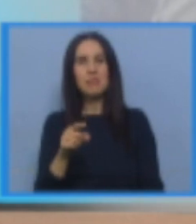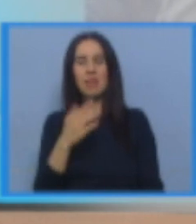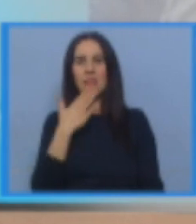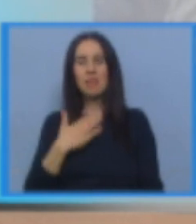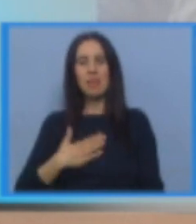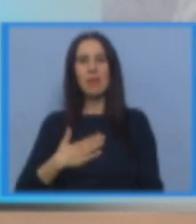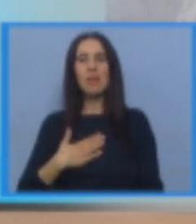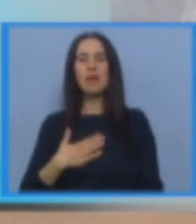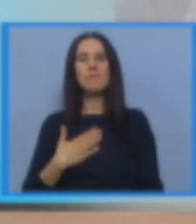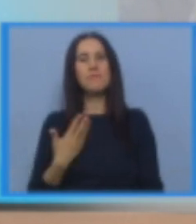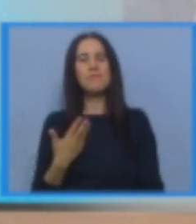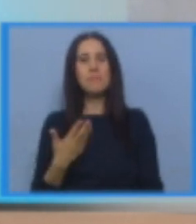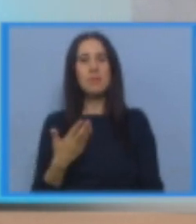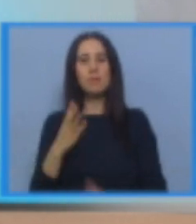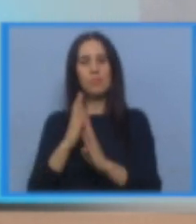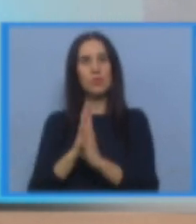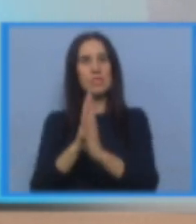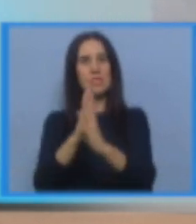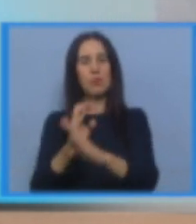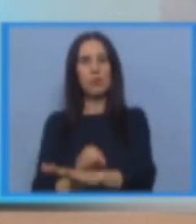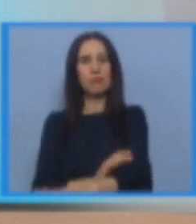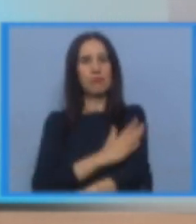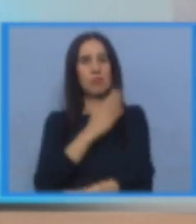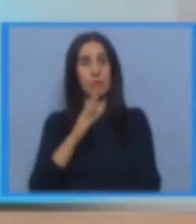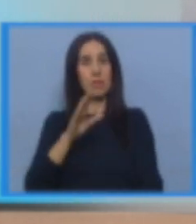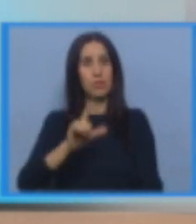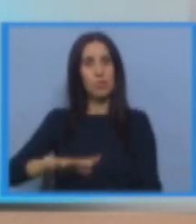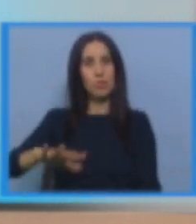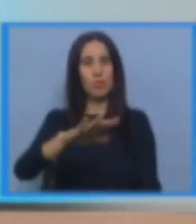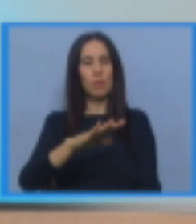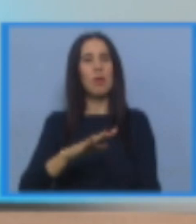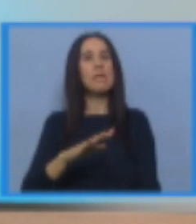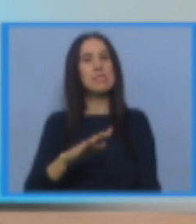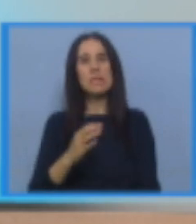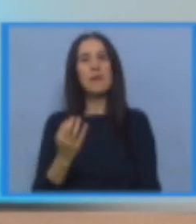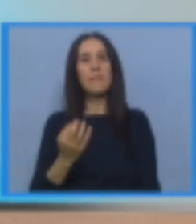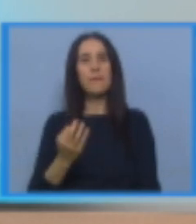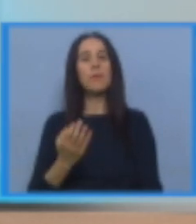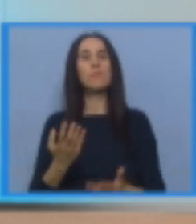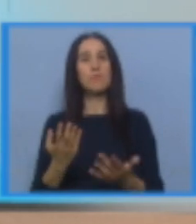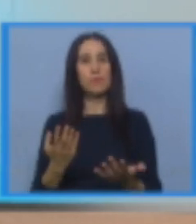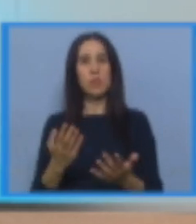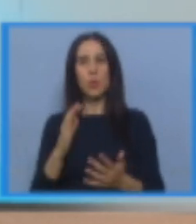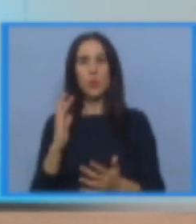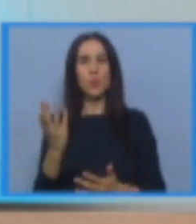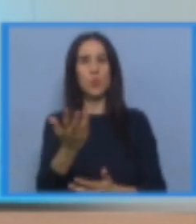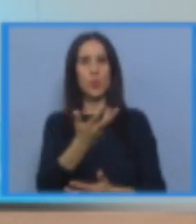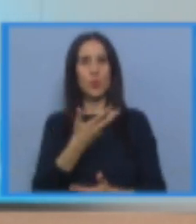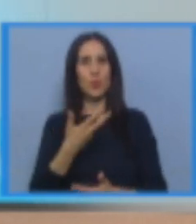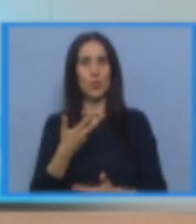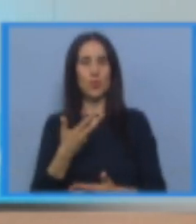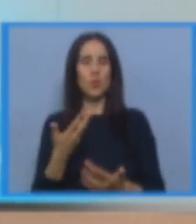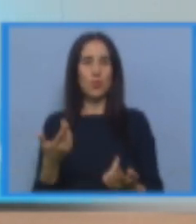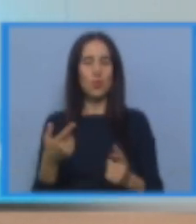impressiona muito na procissão aqui em Lisboa, é que, dada a sua dimensão